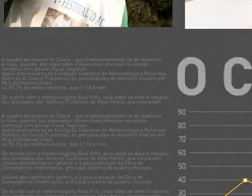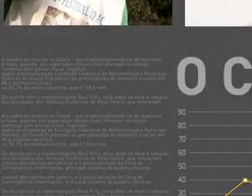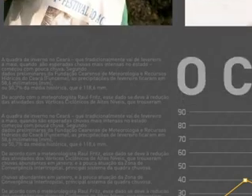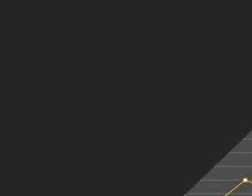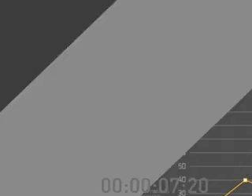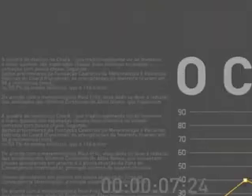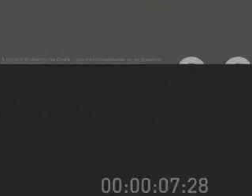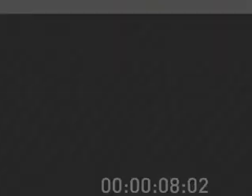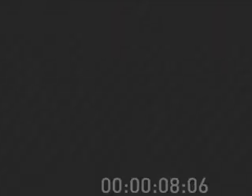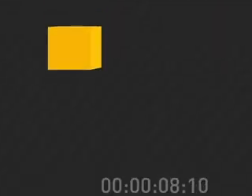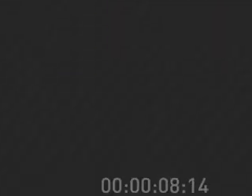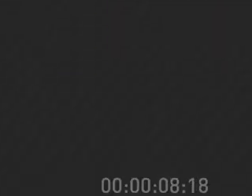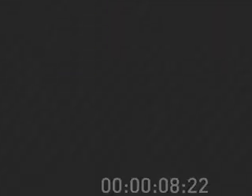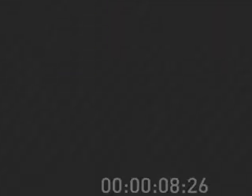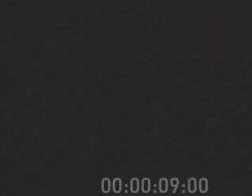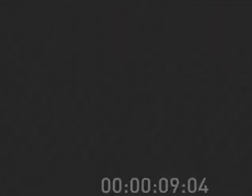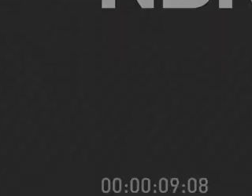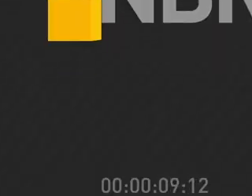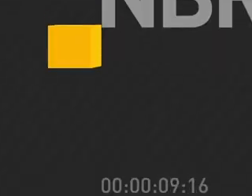ae